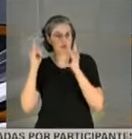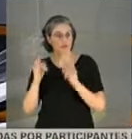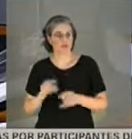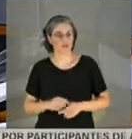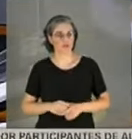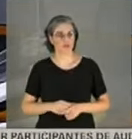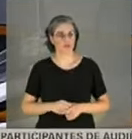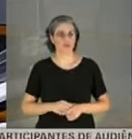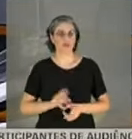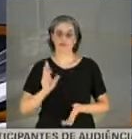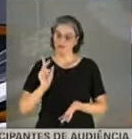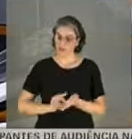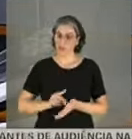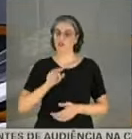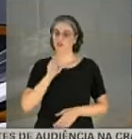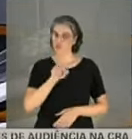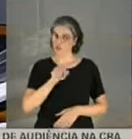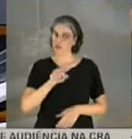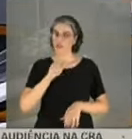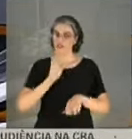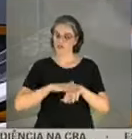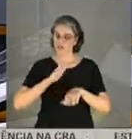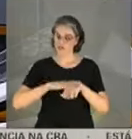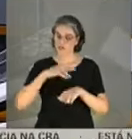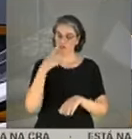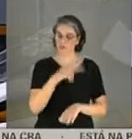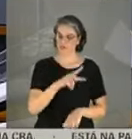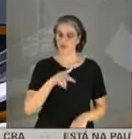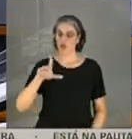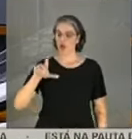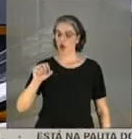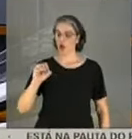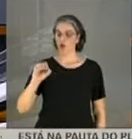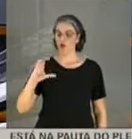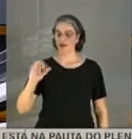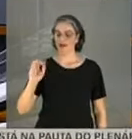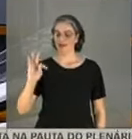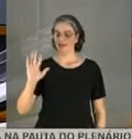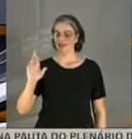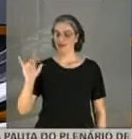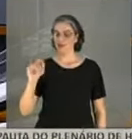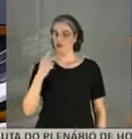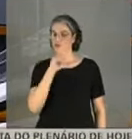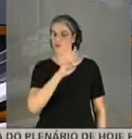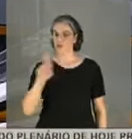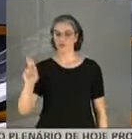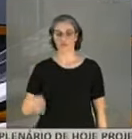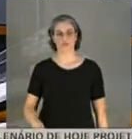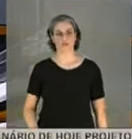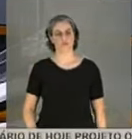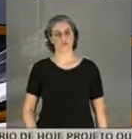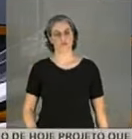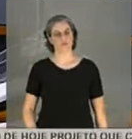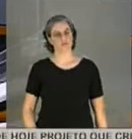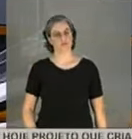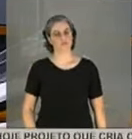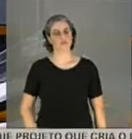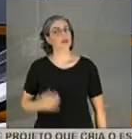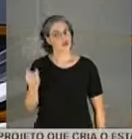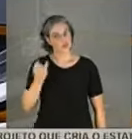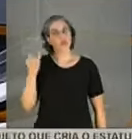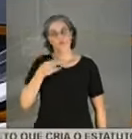de fato, o senhor é o locatário deste apartamento. Por que isso é importante, senadora Simone? Porque